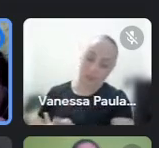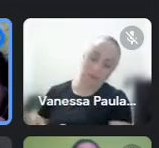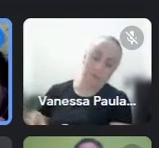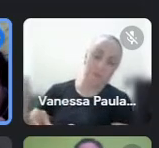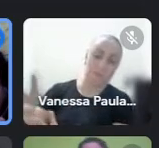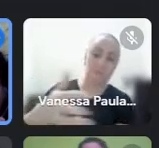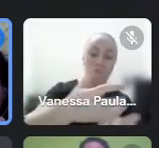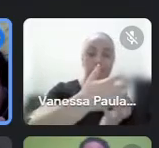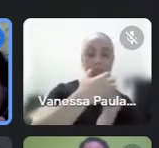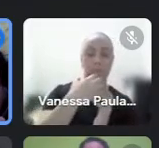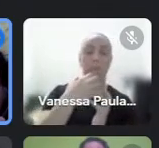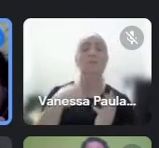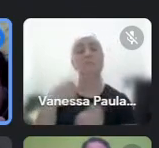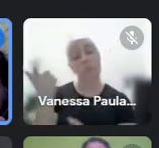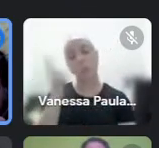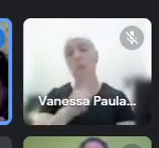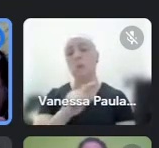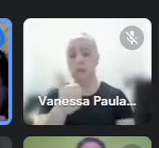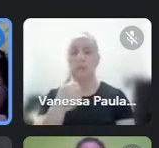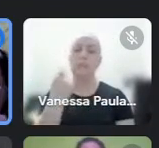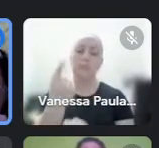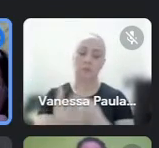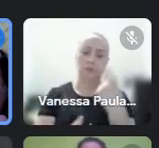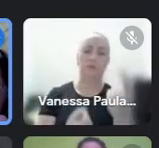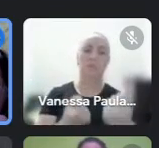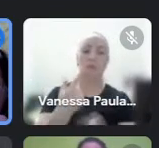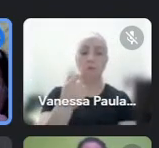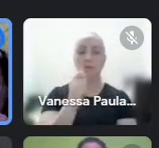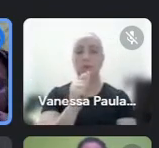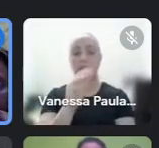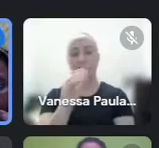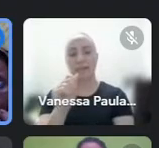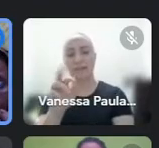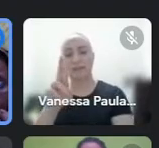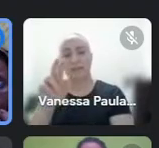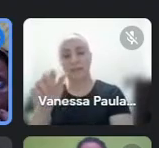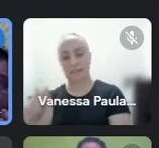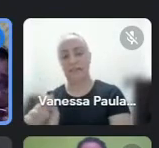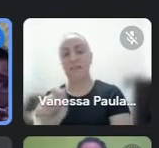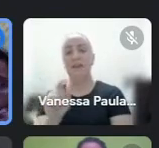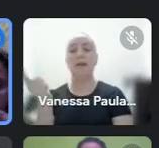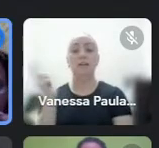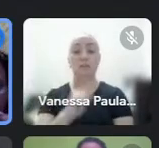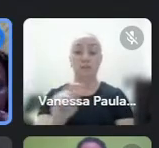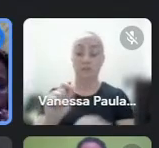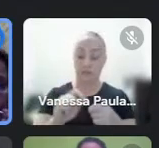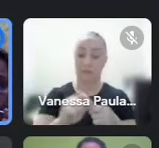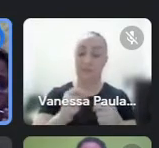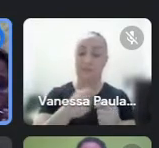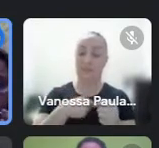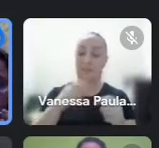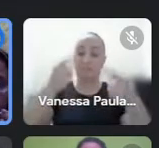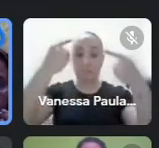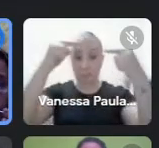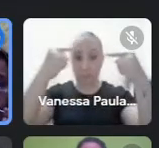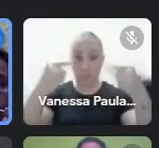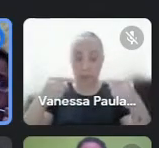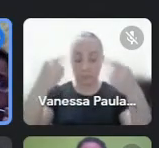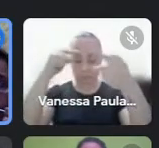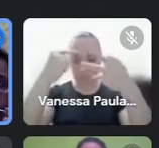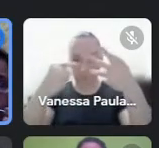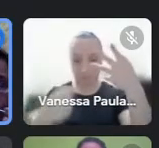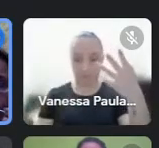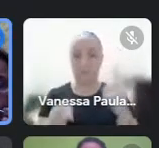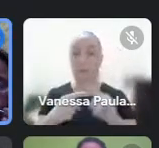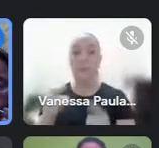Conseguimos alguns acarás, né? Depois nós fizemos a classificação, vou mostrar para vocês. Mas vejam só o nível